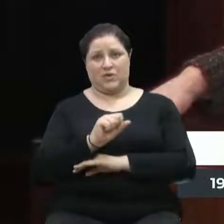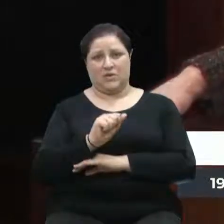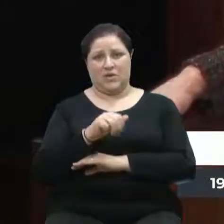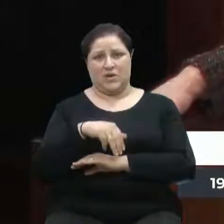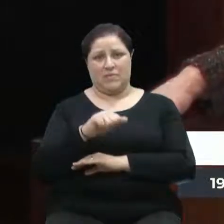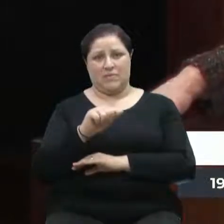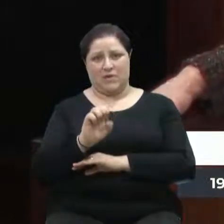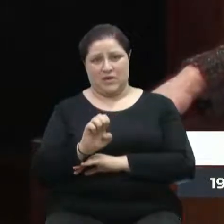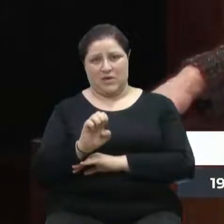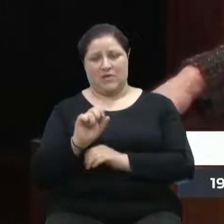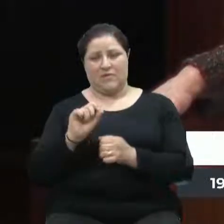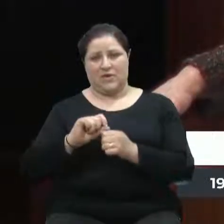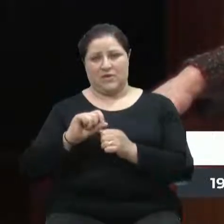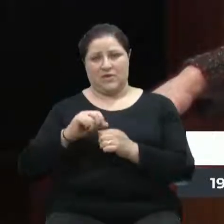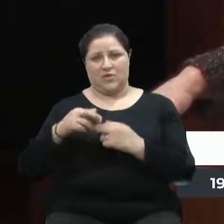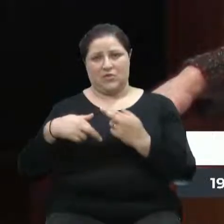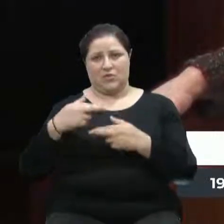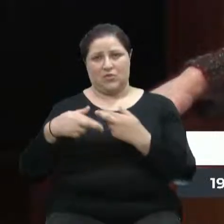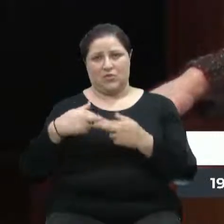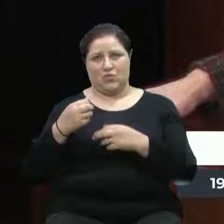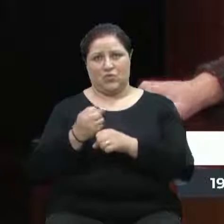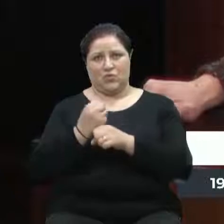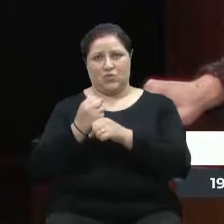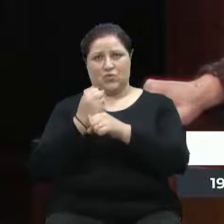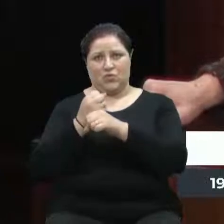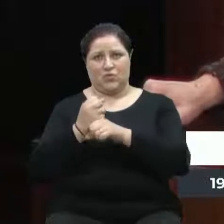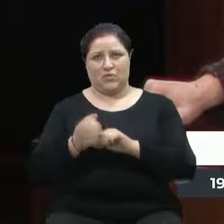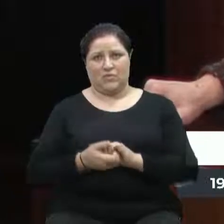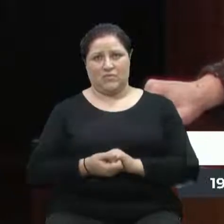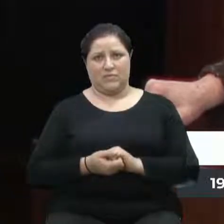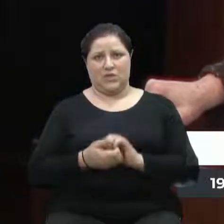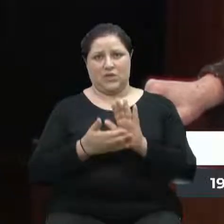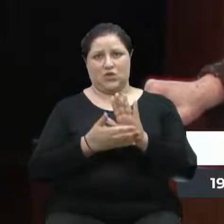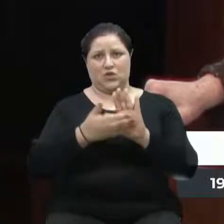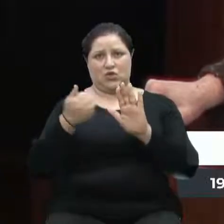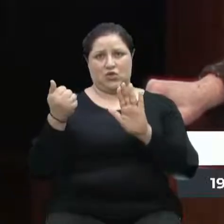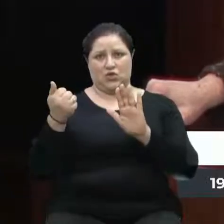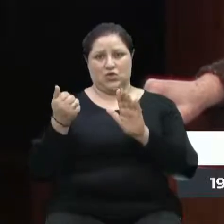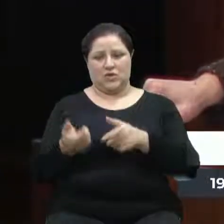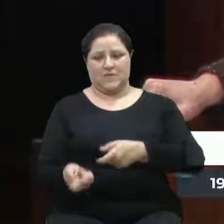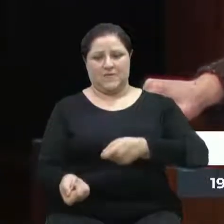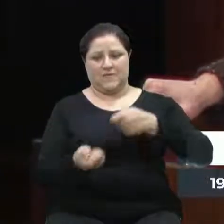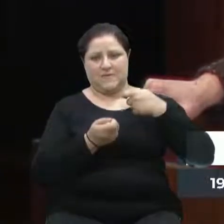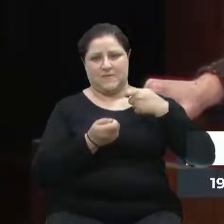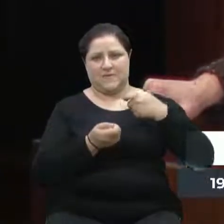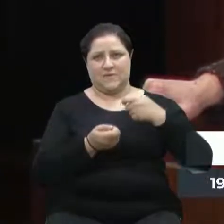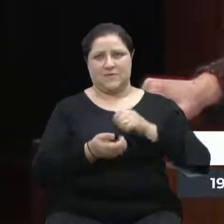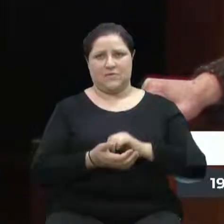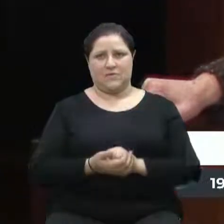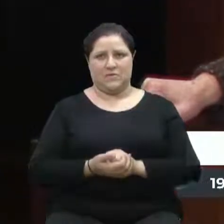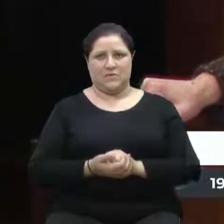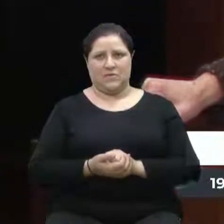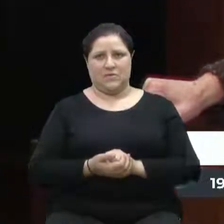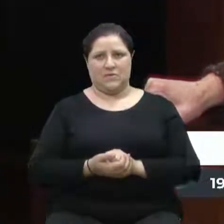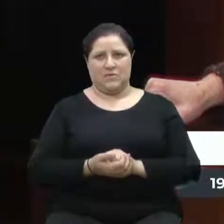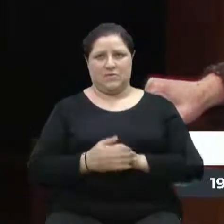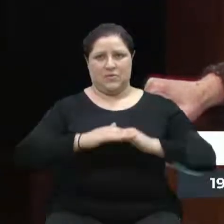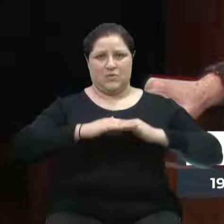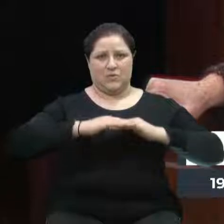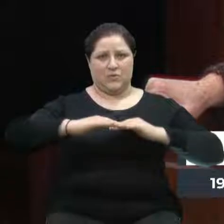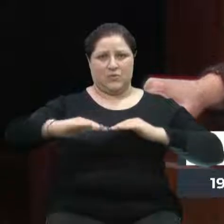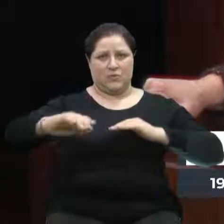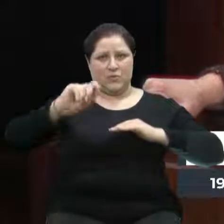Poxa vida, arrancando a pavimentação